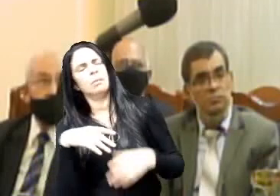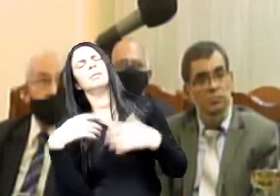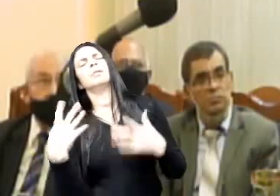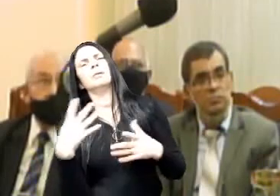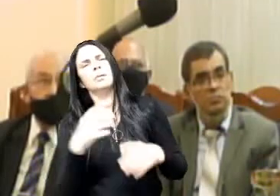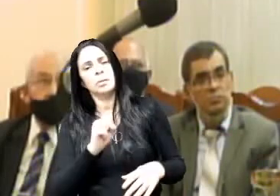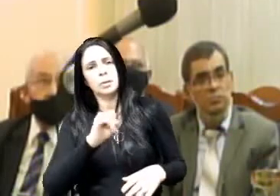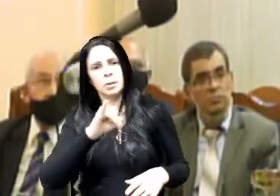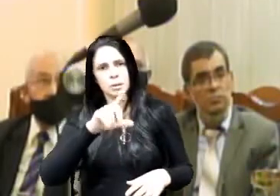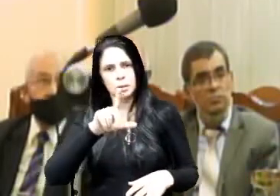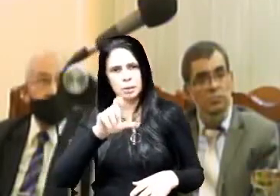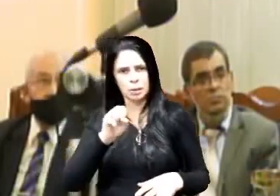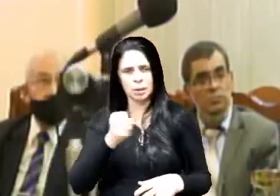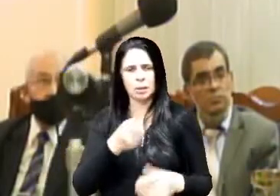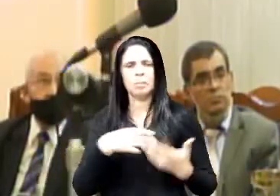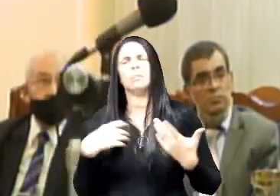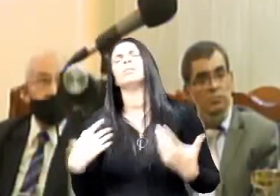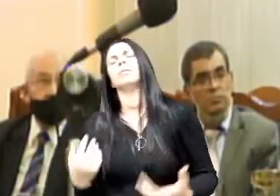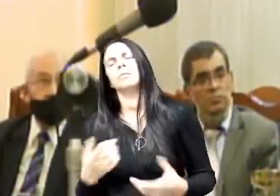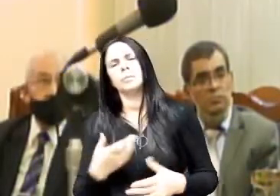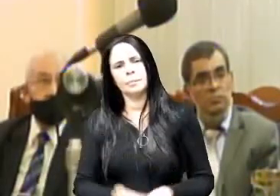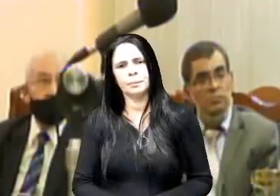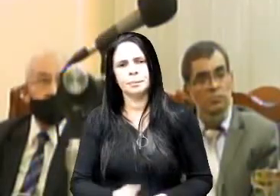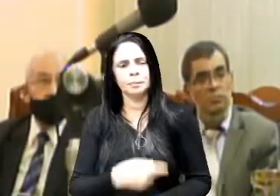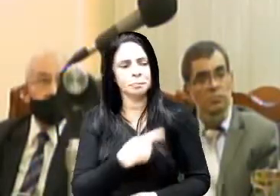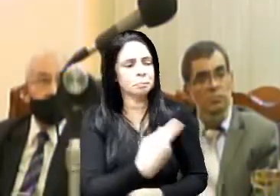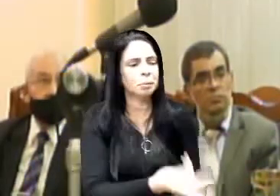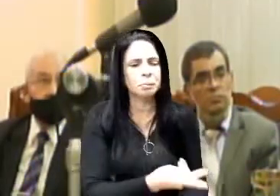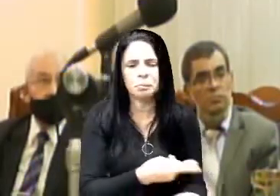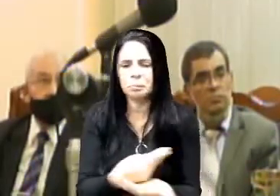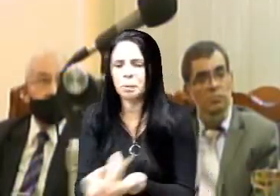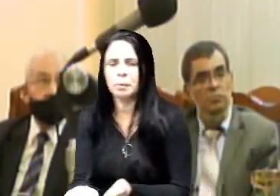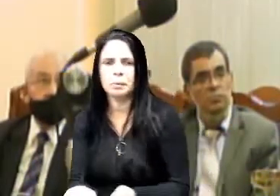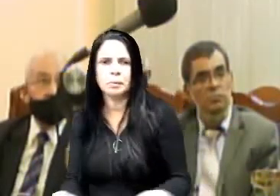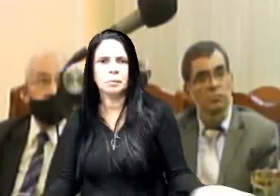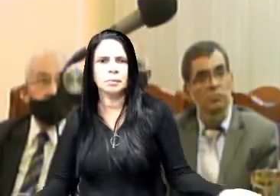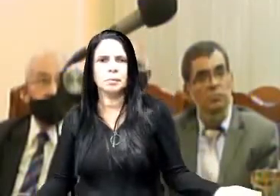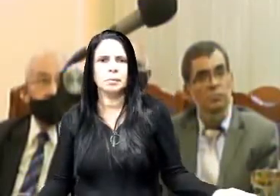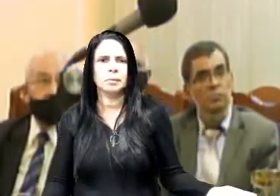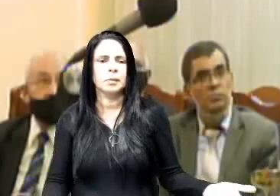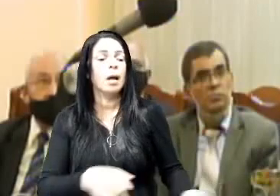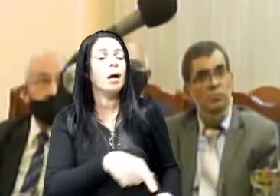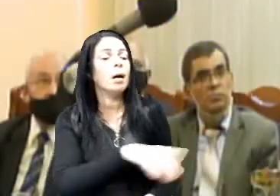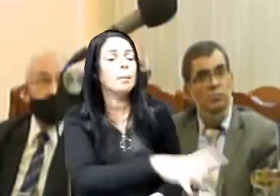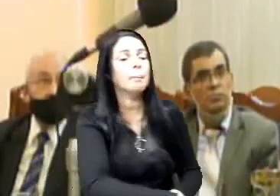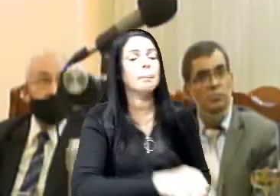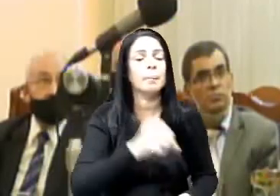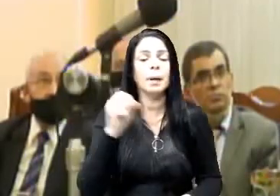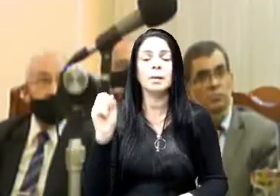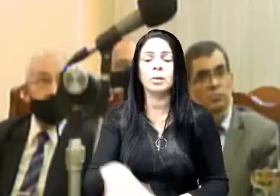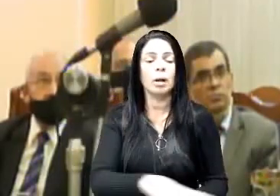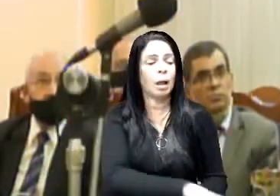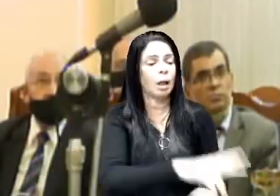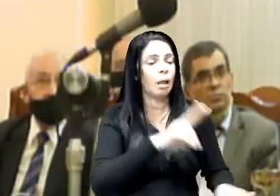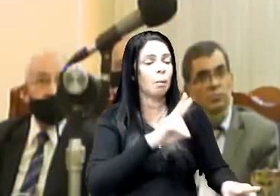para o outro lado, pegaram, joga lá dentro do cárcere. Pum, eu estive lá no cárcere. Pense em um lugar